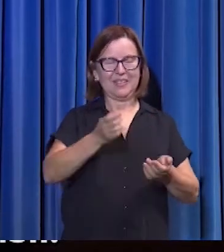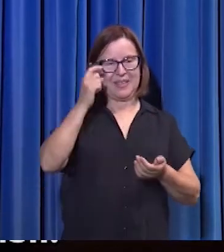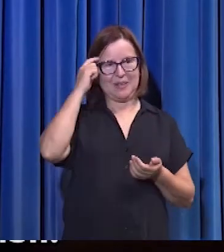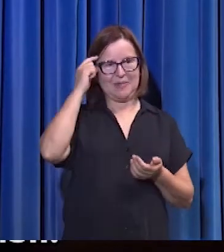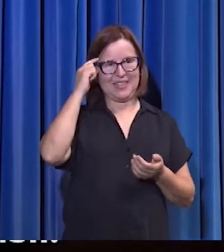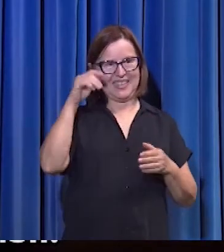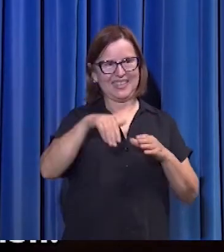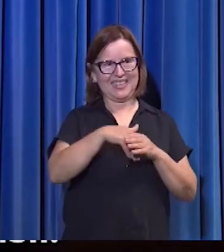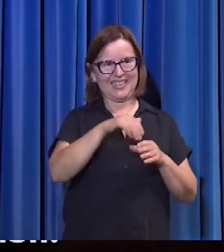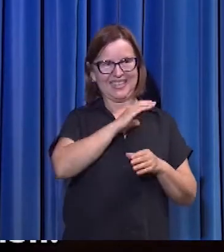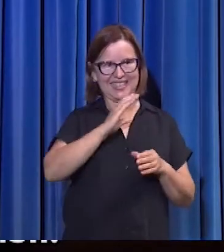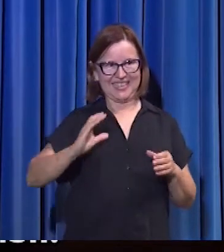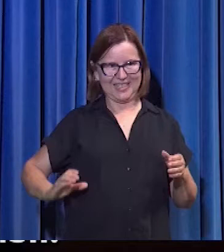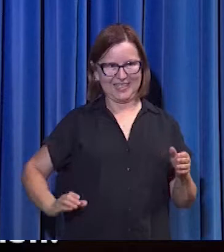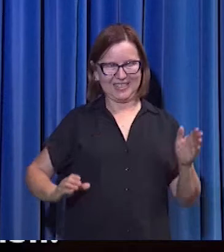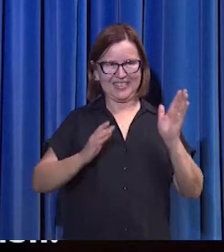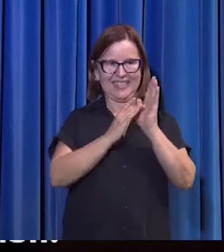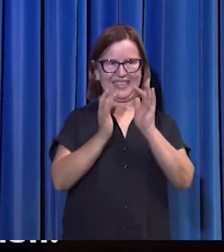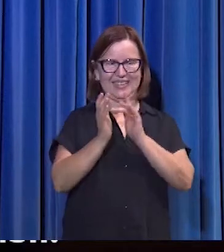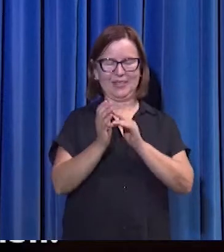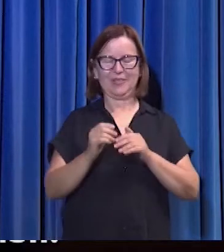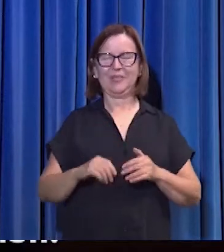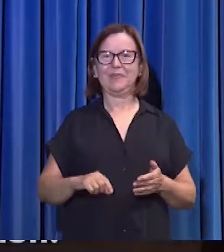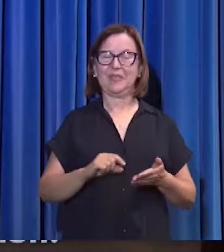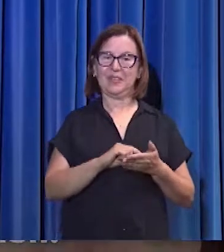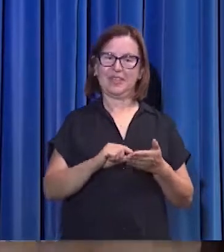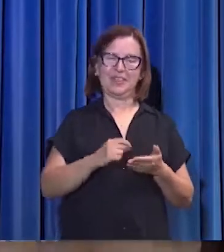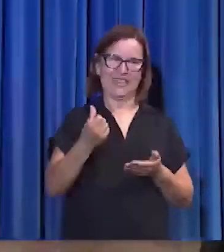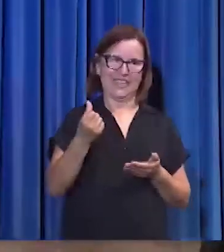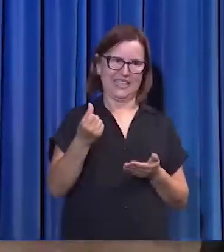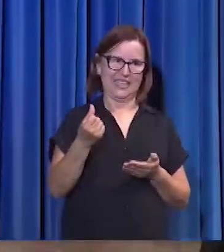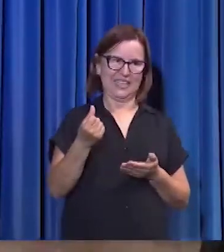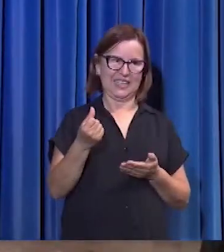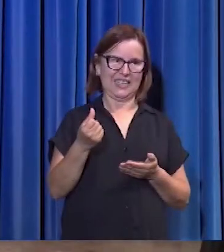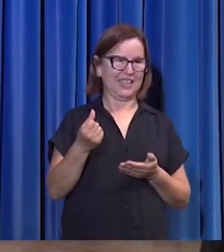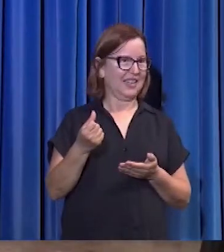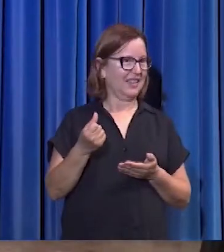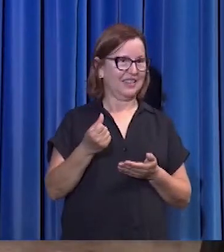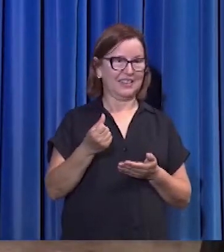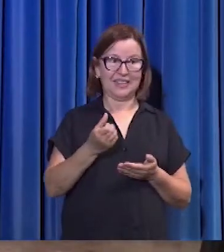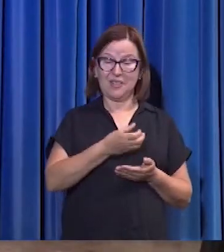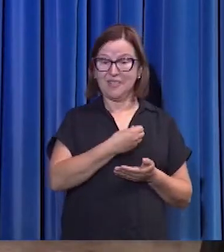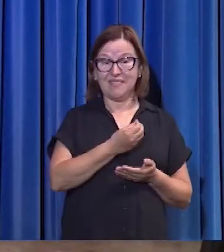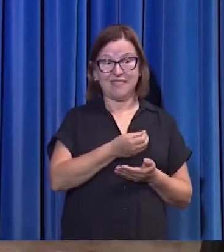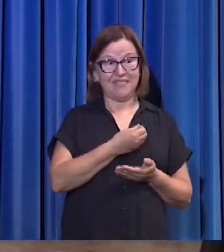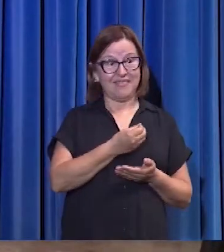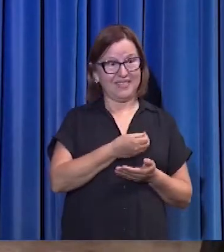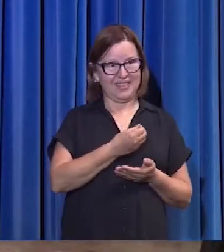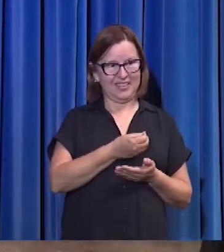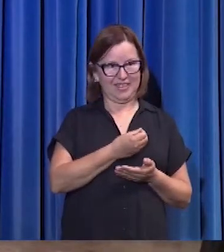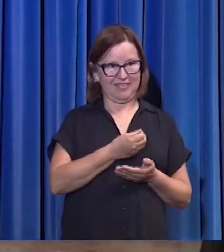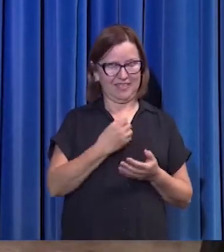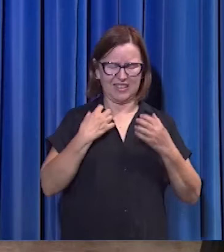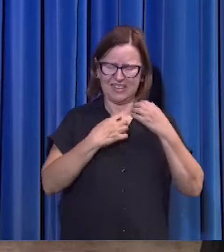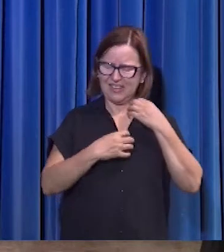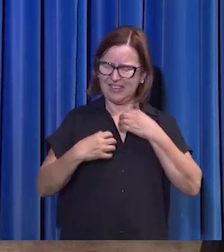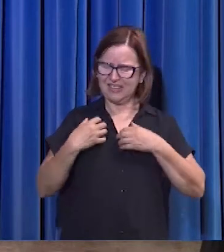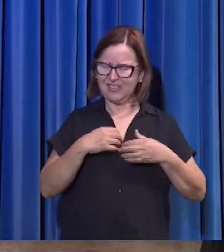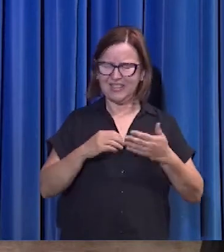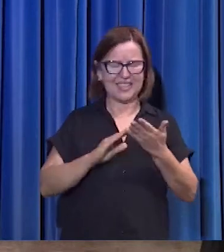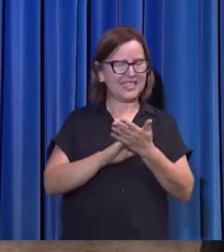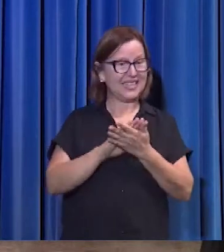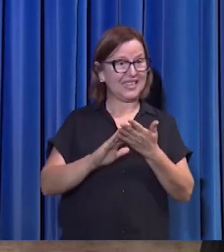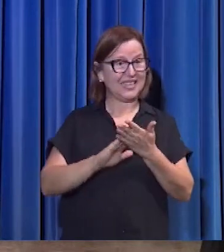em Cristo Jesus. Vamos voltar para o 6. Não andeis ansiosos de coisa